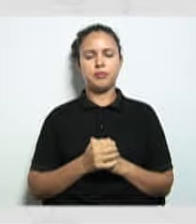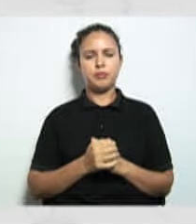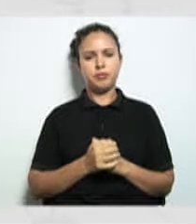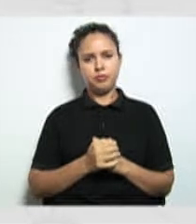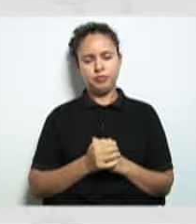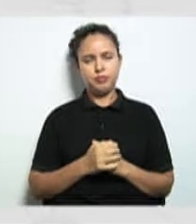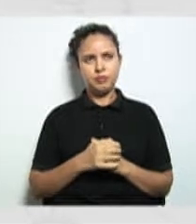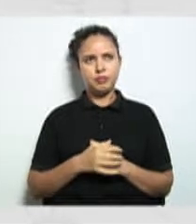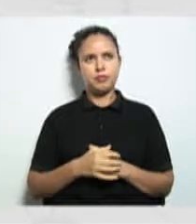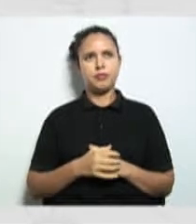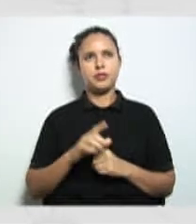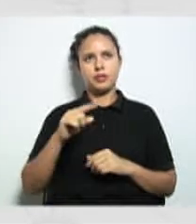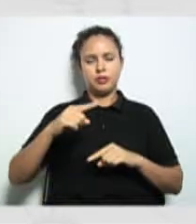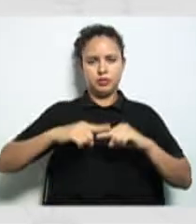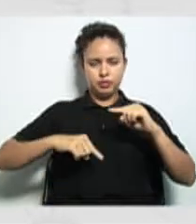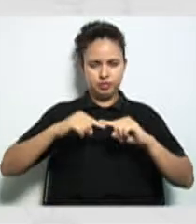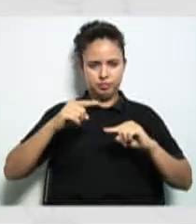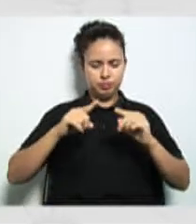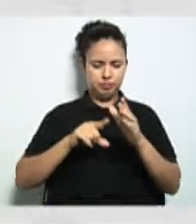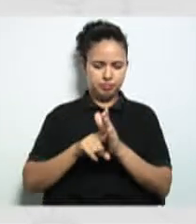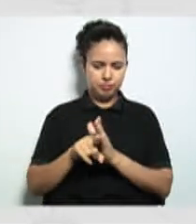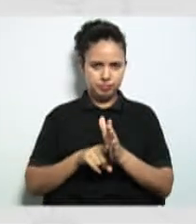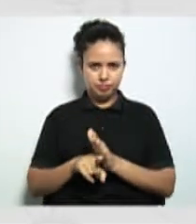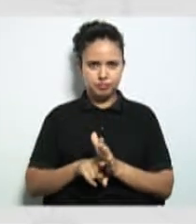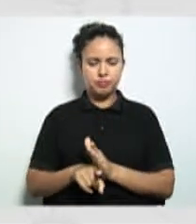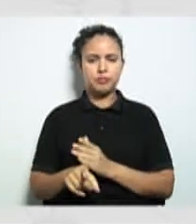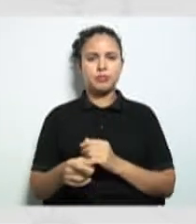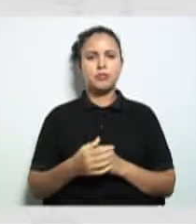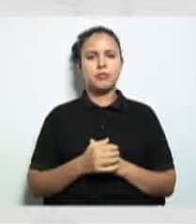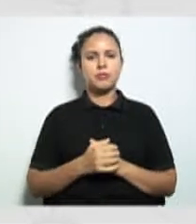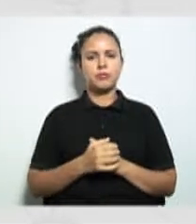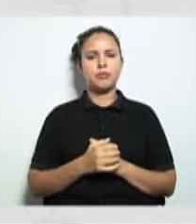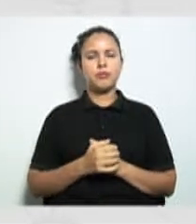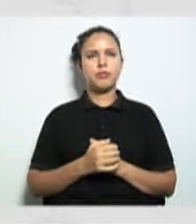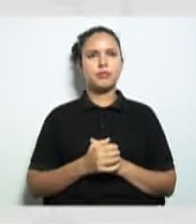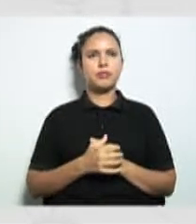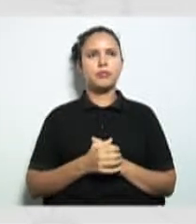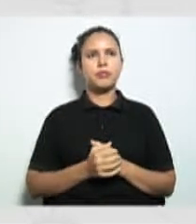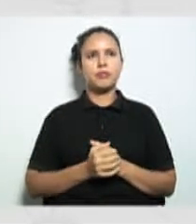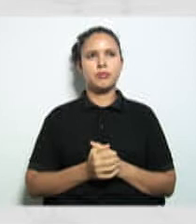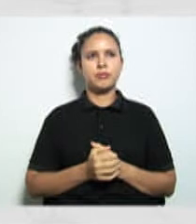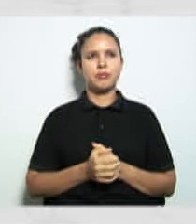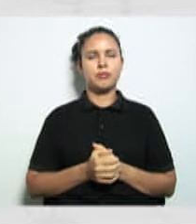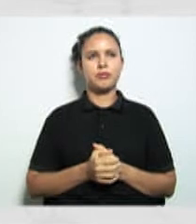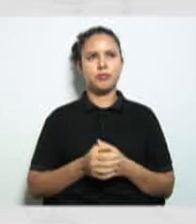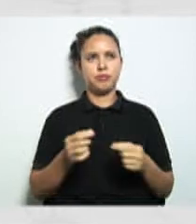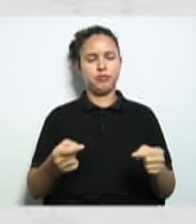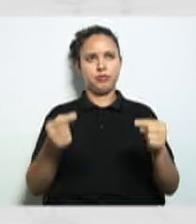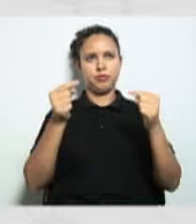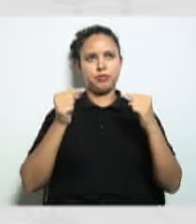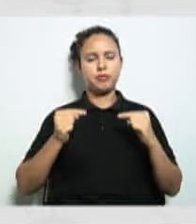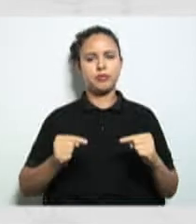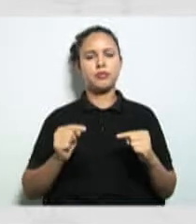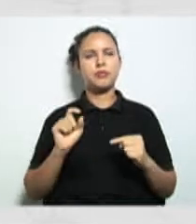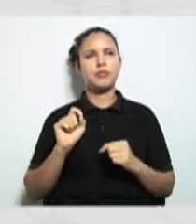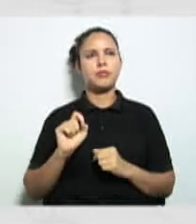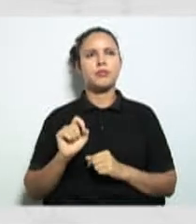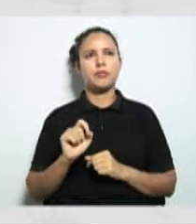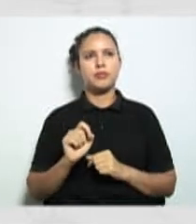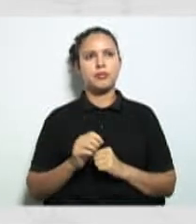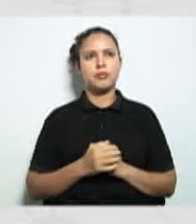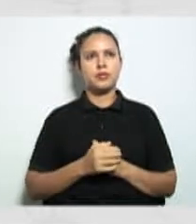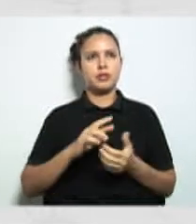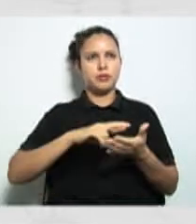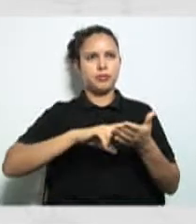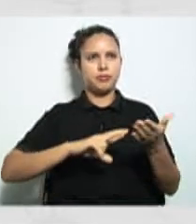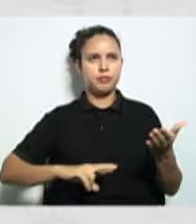de comunicação, são instrumentos de pesquisa. Parabéns, Angélica. Na outra afirmativa, a